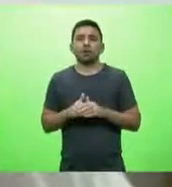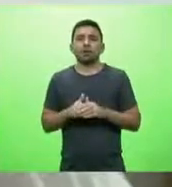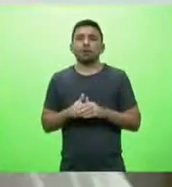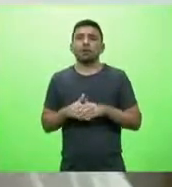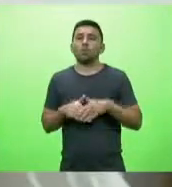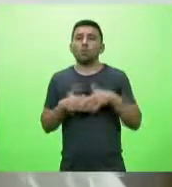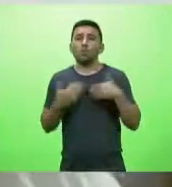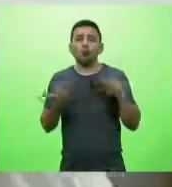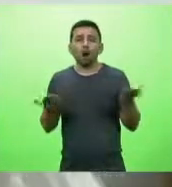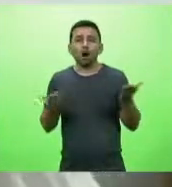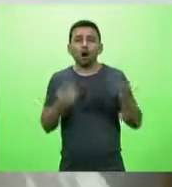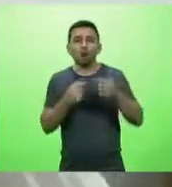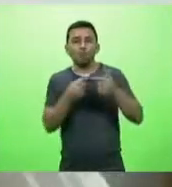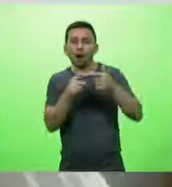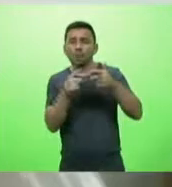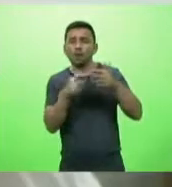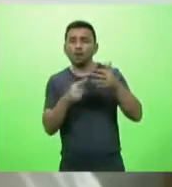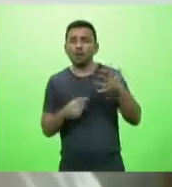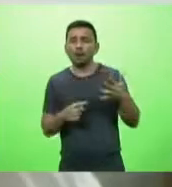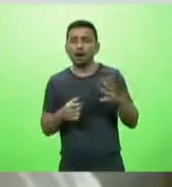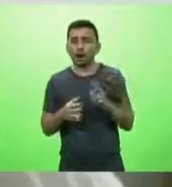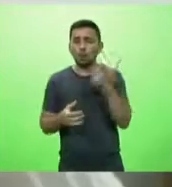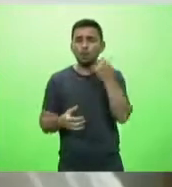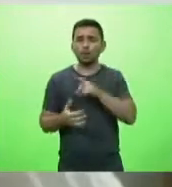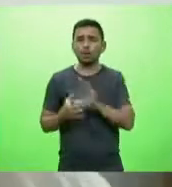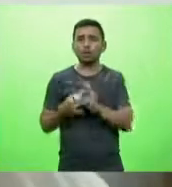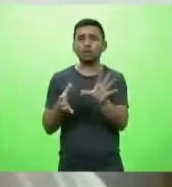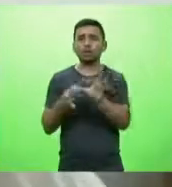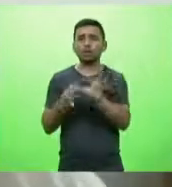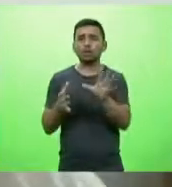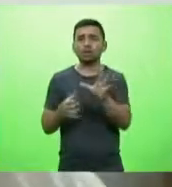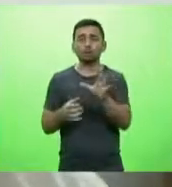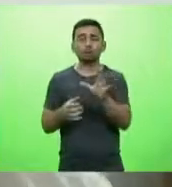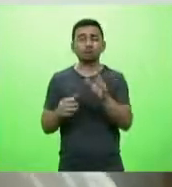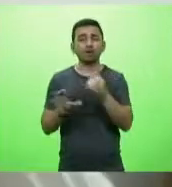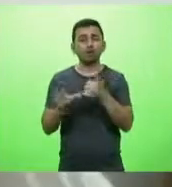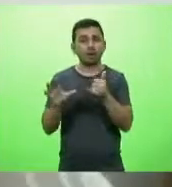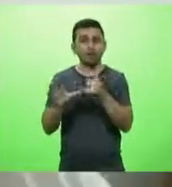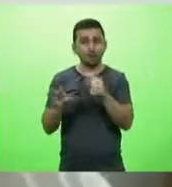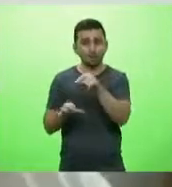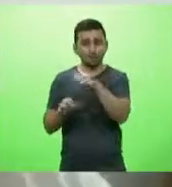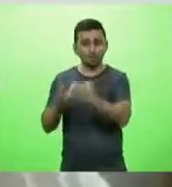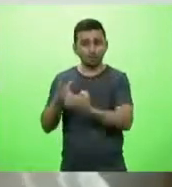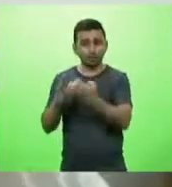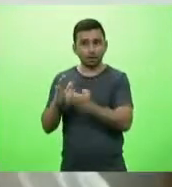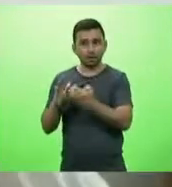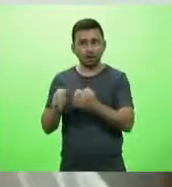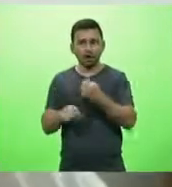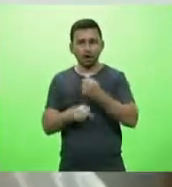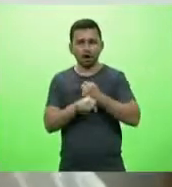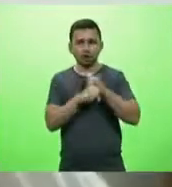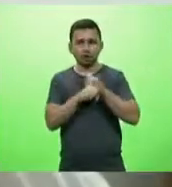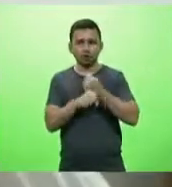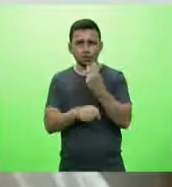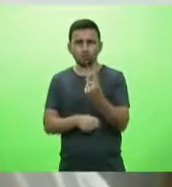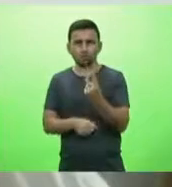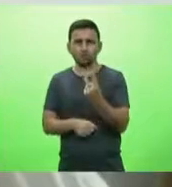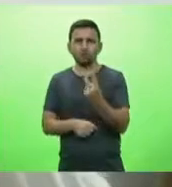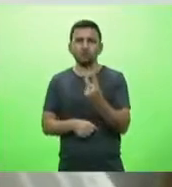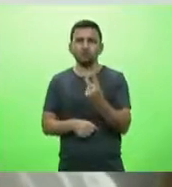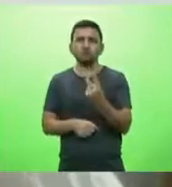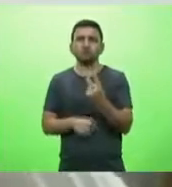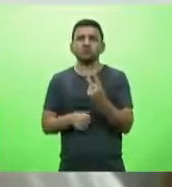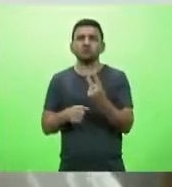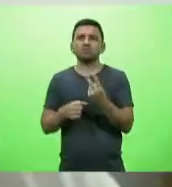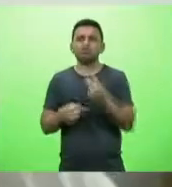qual é o critério utilizado para a liberação. A Celesc, nos últimos 2 anos, fez uma experiência positiva de chamada